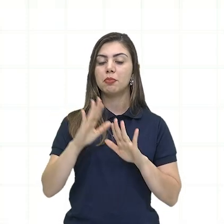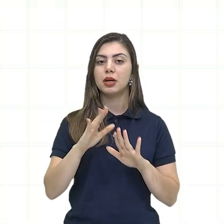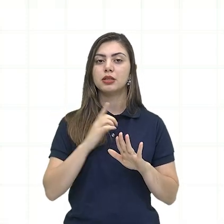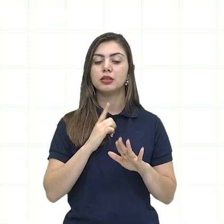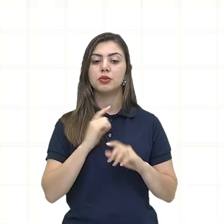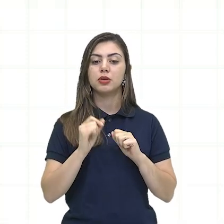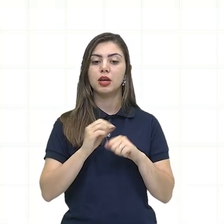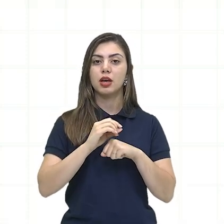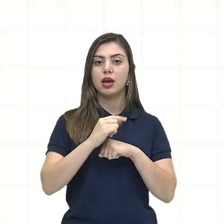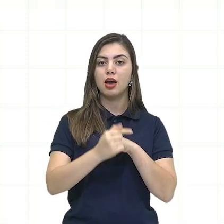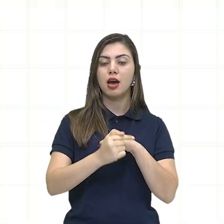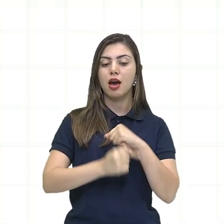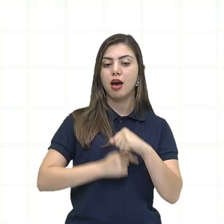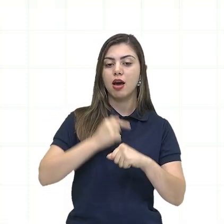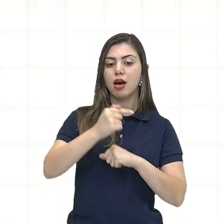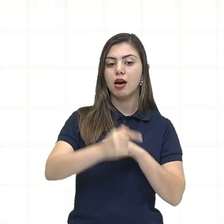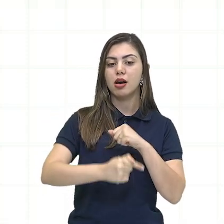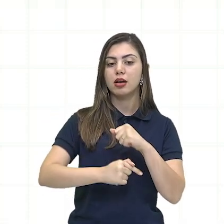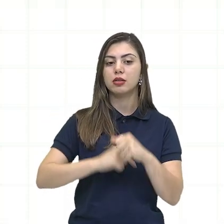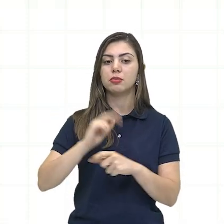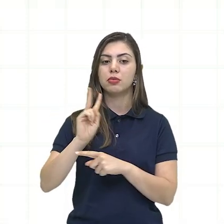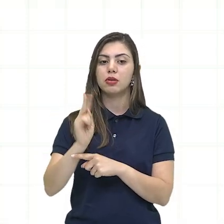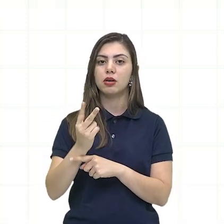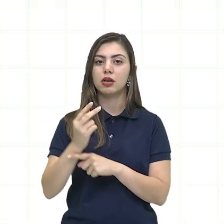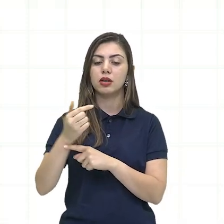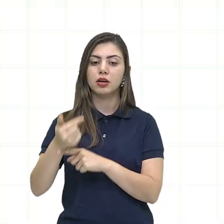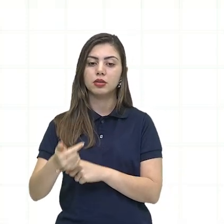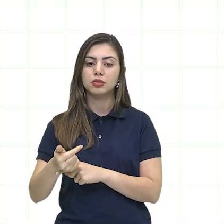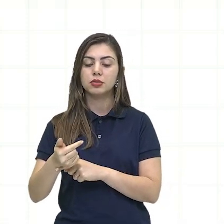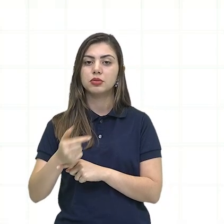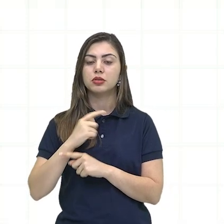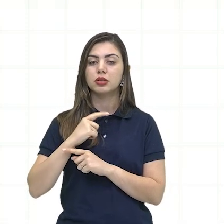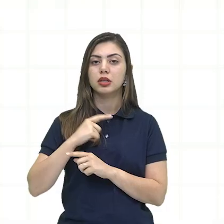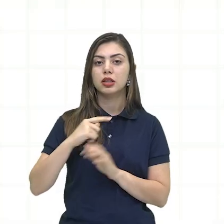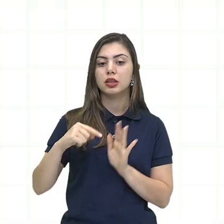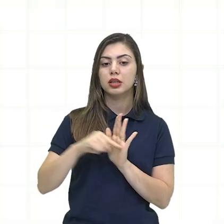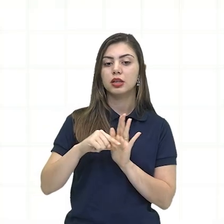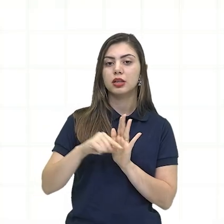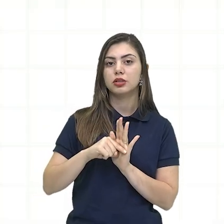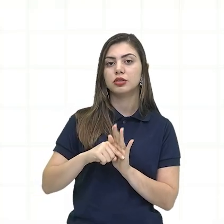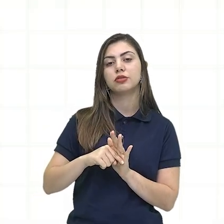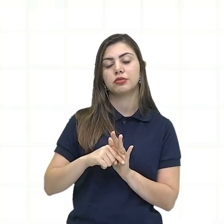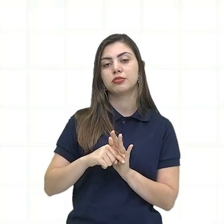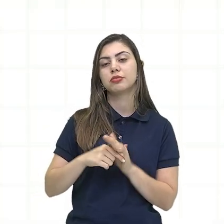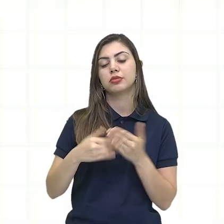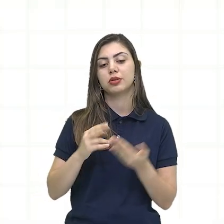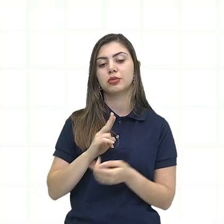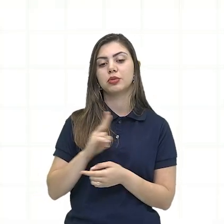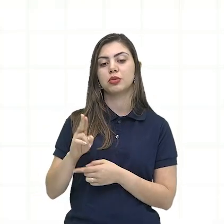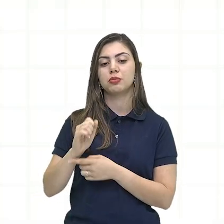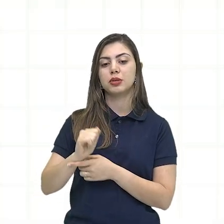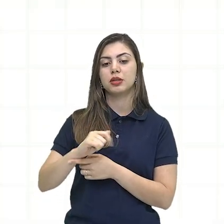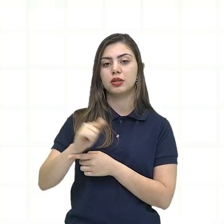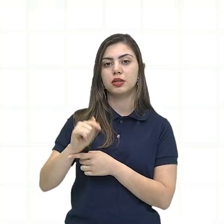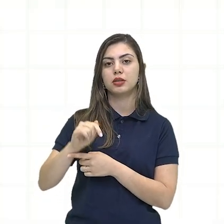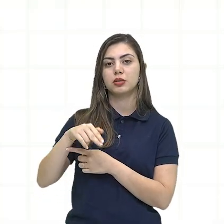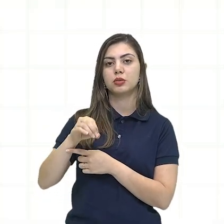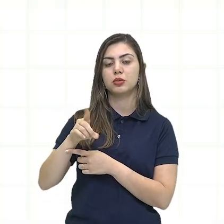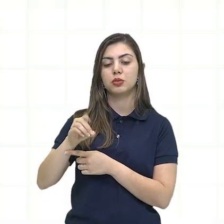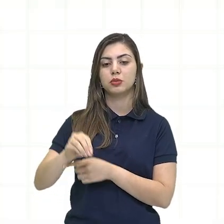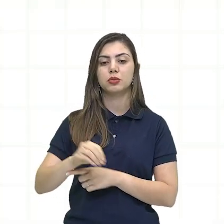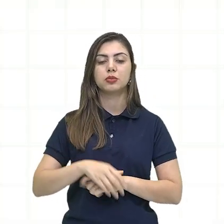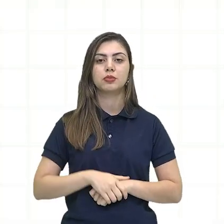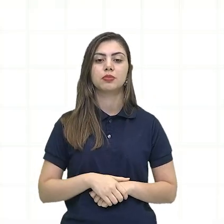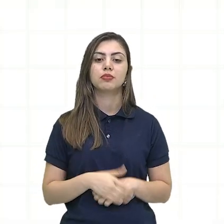de hidrogênio carregados negativamente se chama anodo. E aí, desta forma,